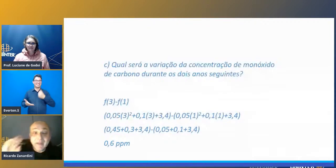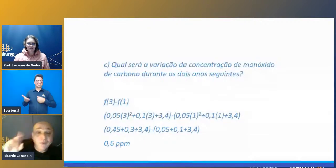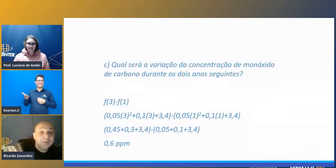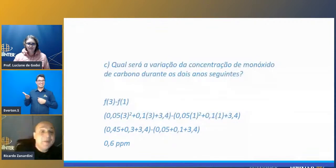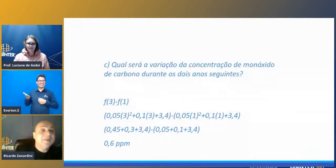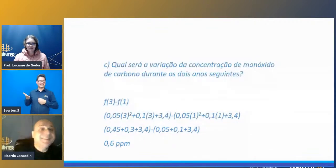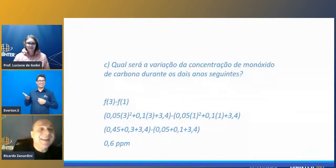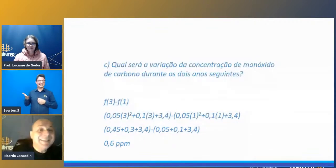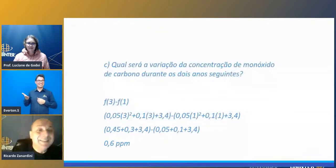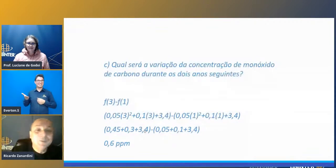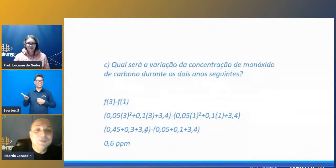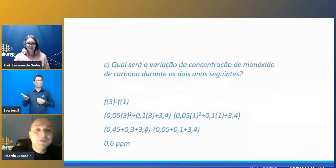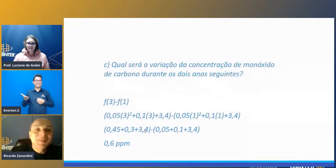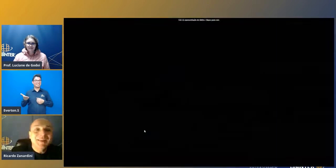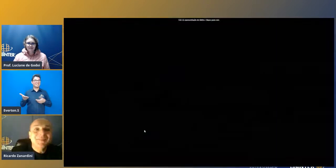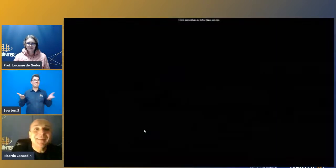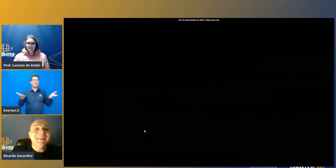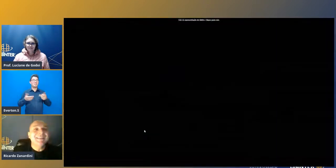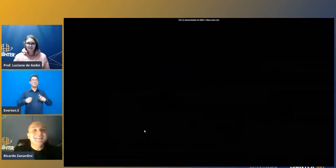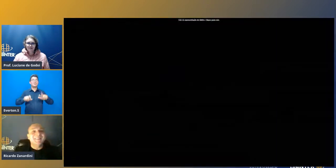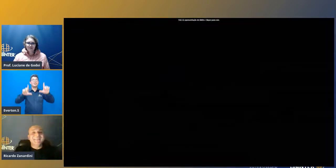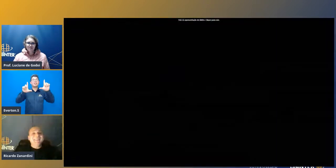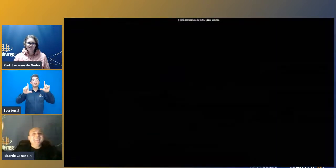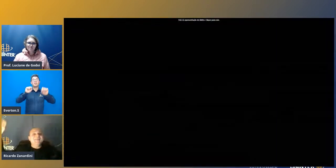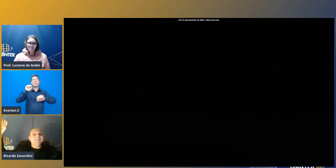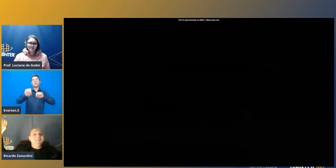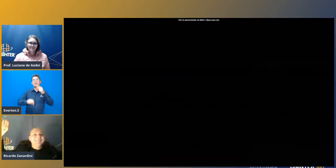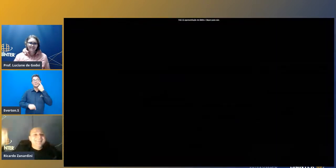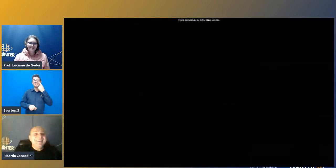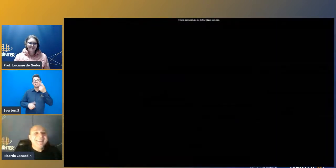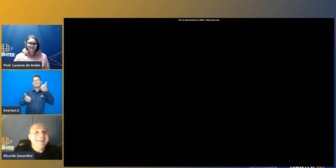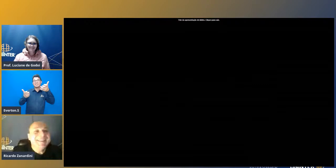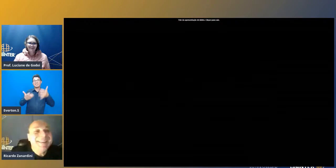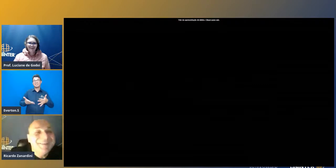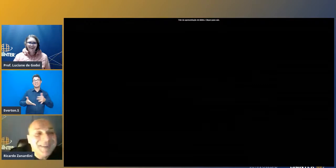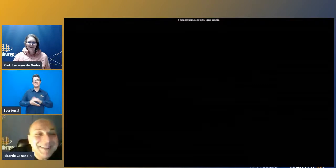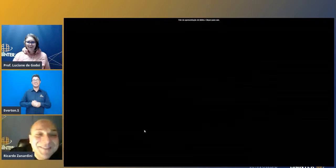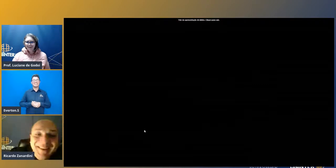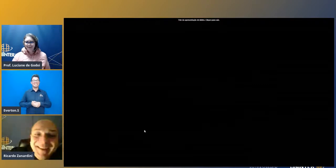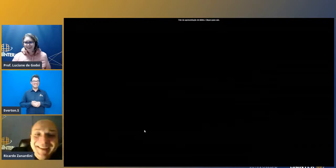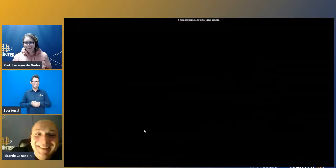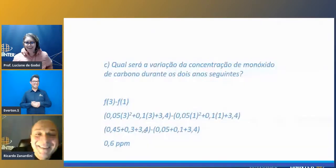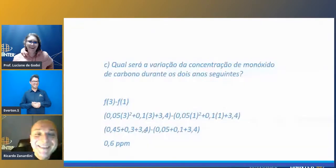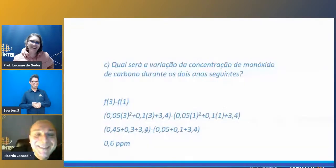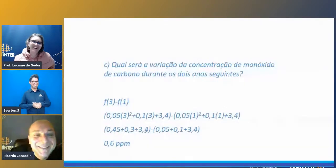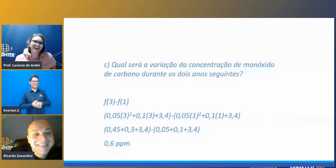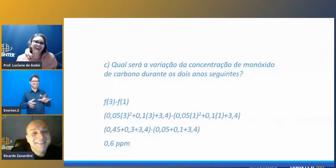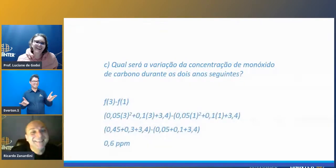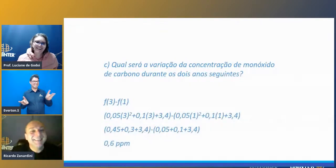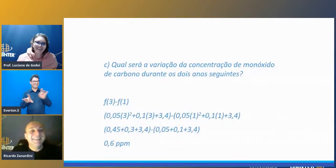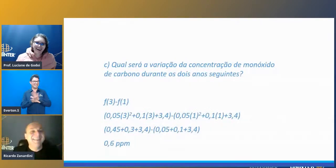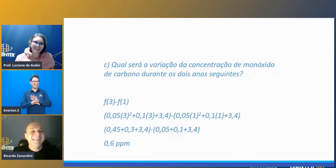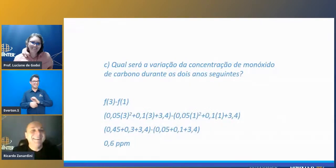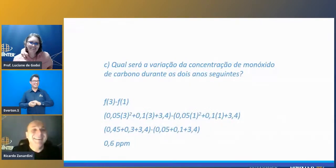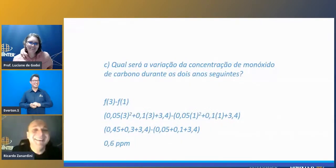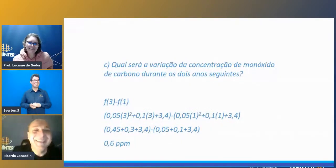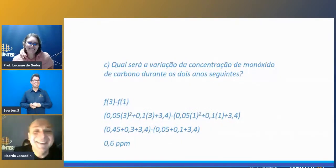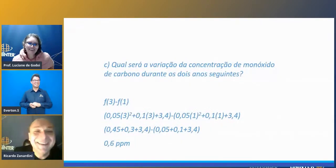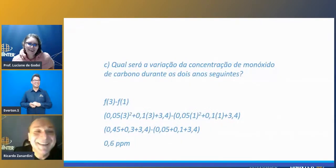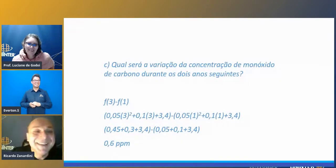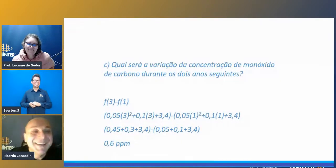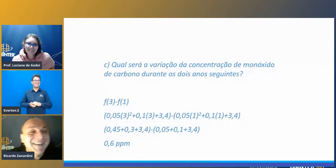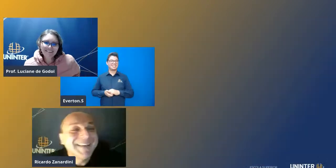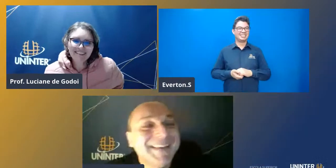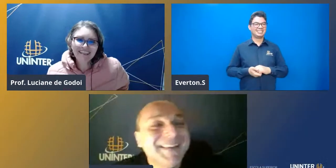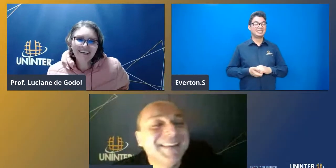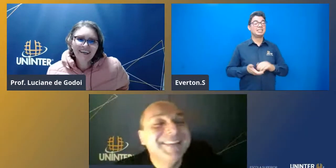por milhão. E agora, o melhor slide de todos, né? O slide que diz assim, acabou, chega, né? Para de falar aqui. Que nada, prof,